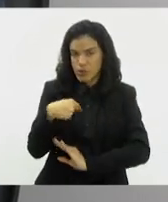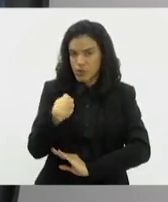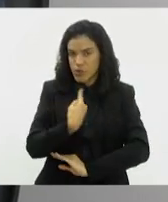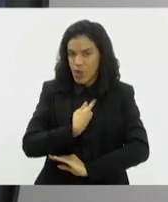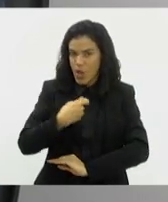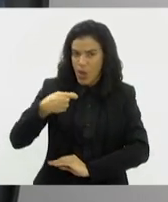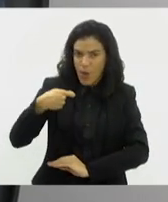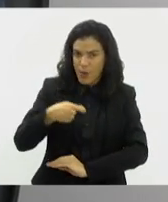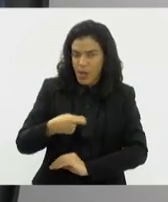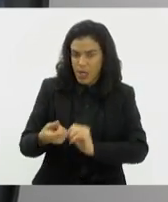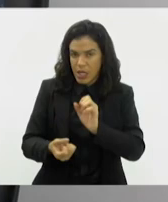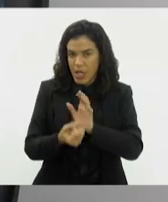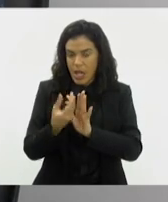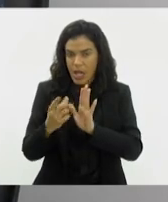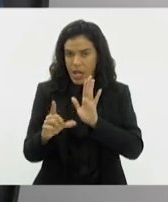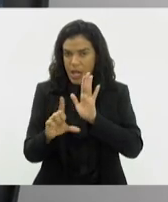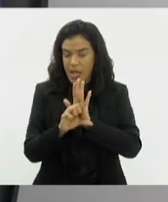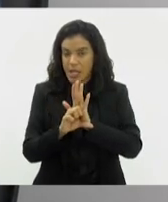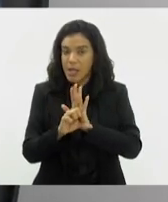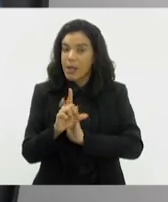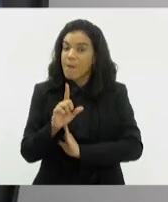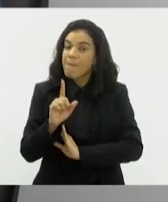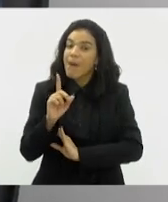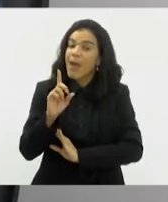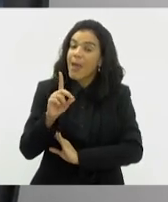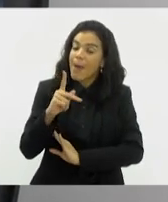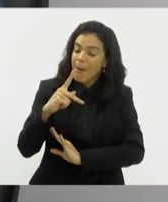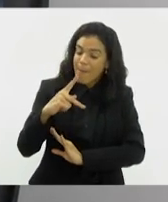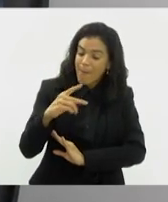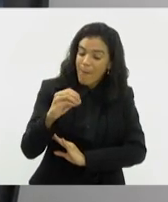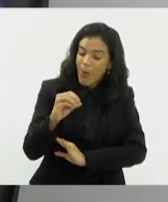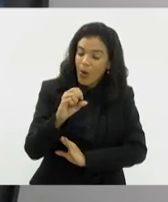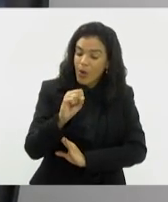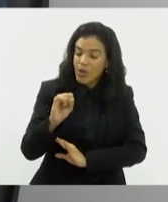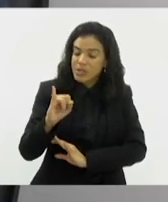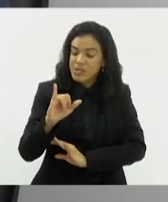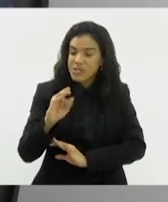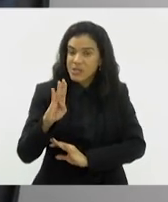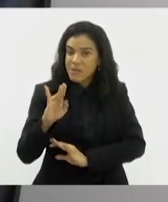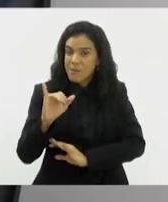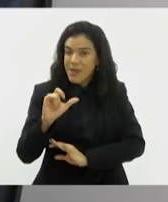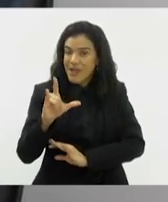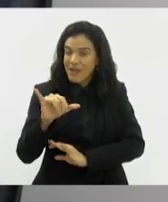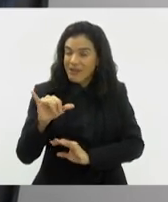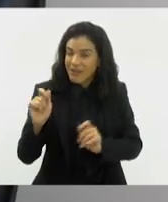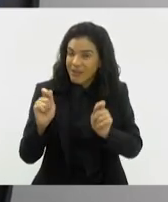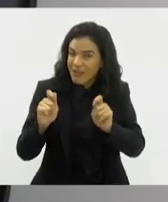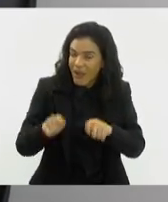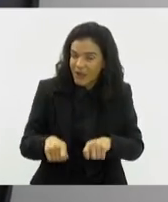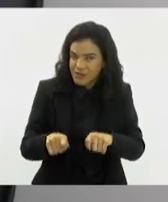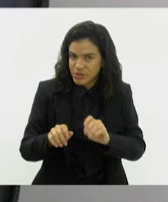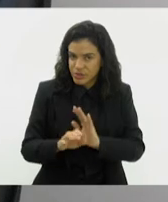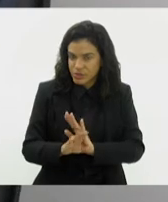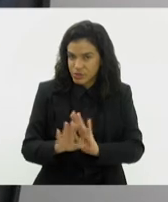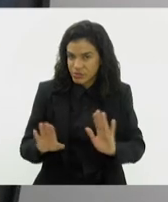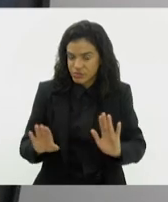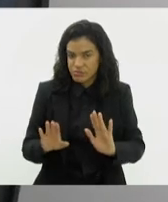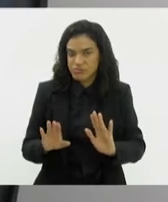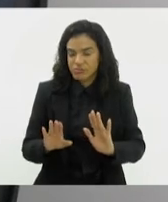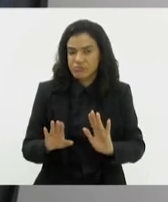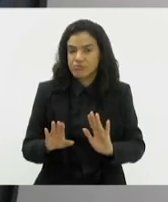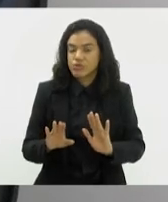a legislar, a gente passa a ter a possibilidade de legislar. Só tô explicando.